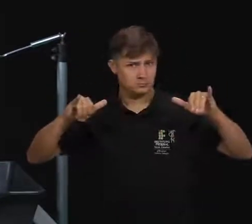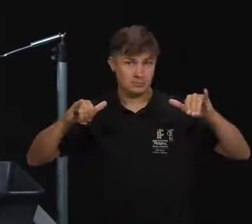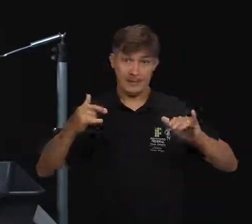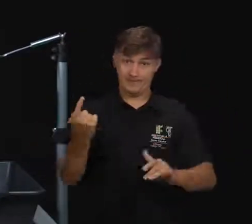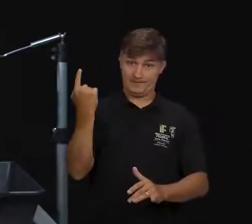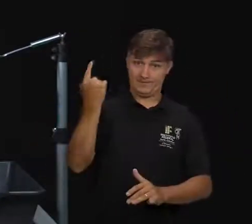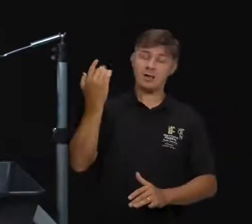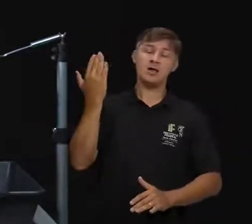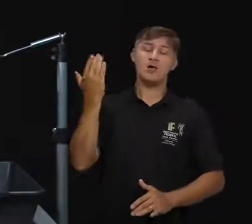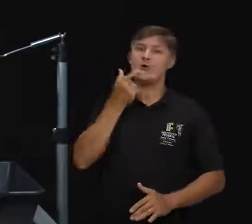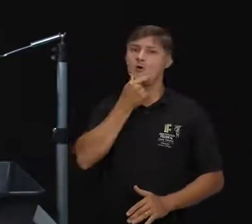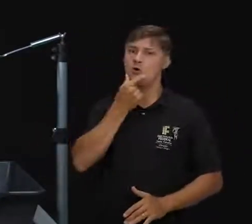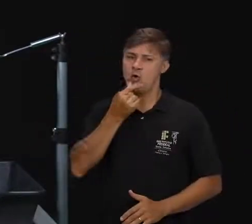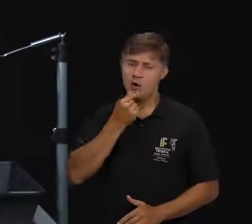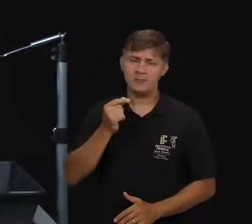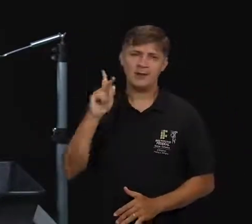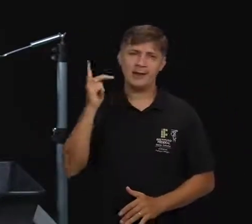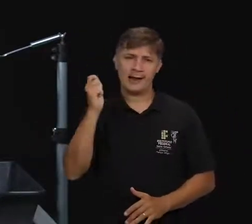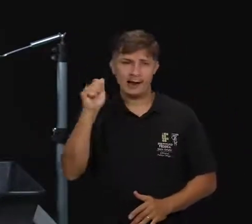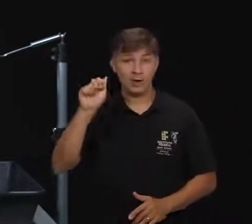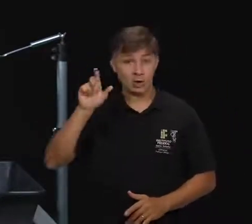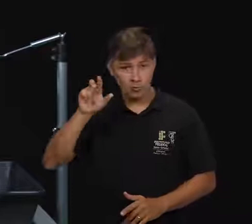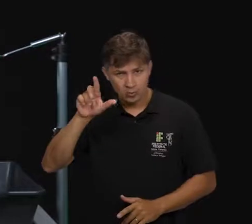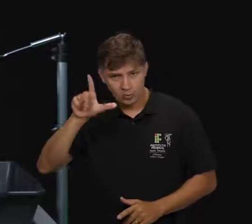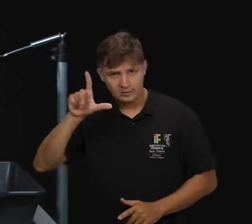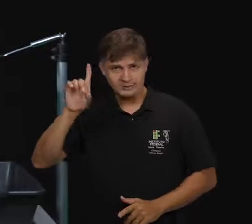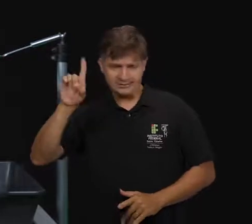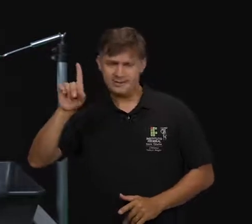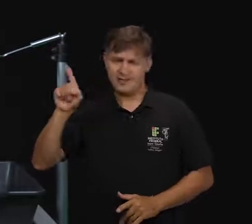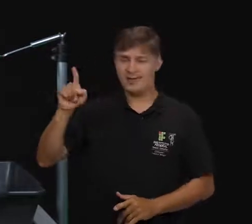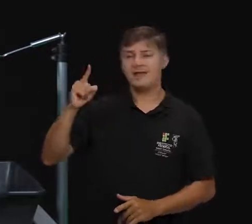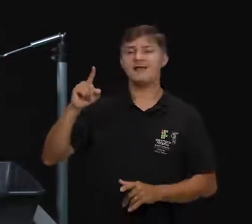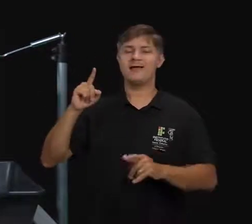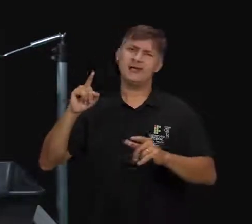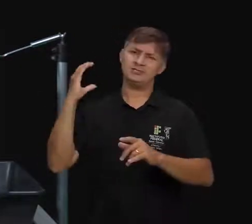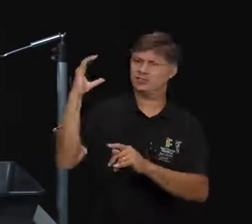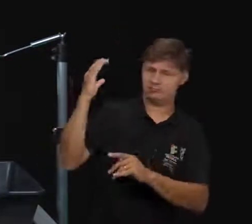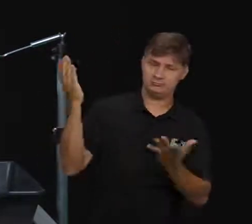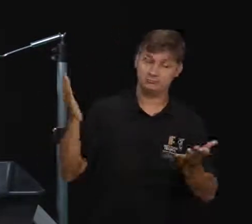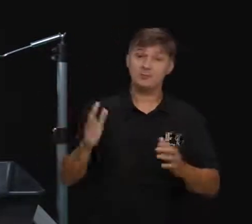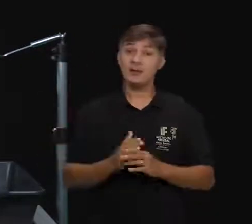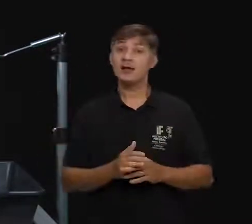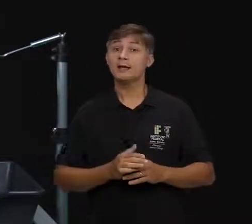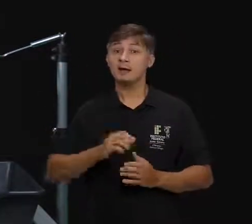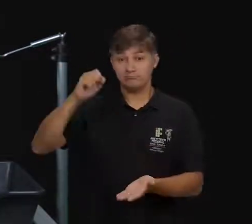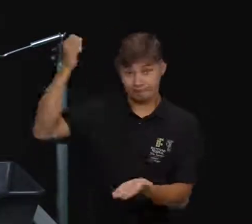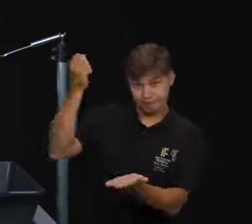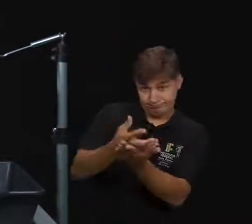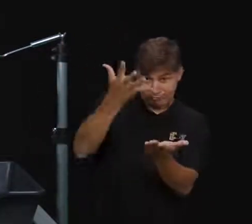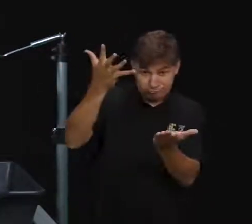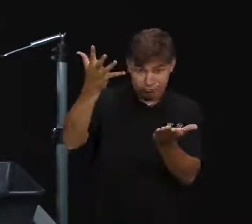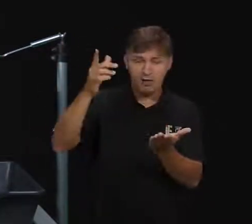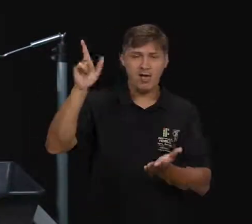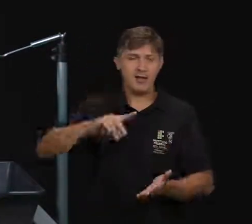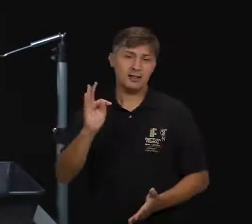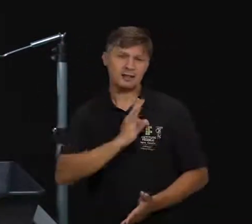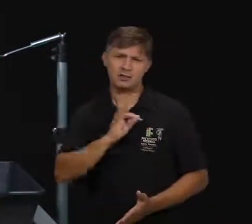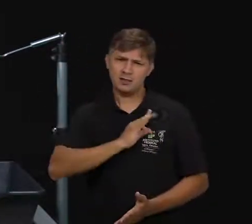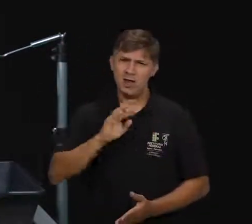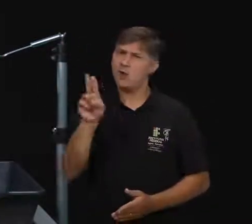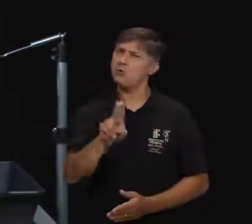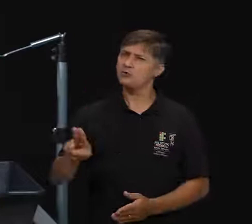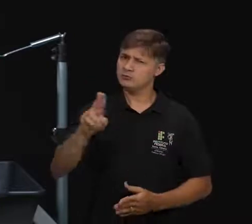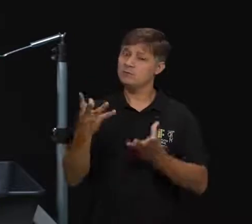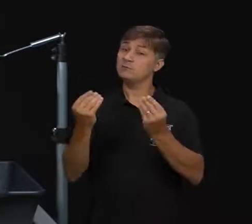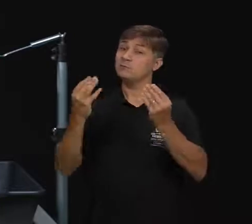O Harold era um cientista que usava isso para mostrar o movimento das coisas. Então o splash ele é uma técnica muito interessante e